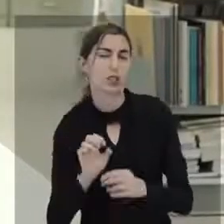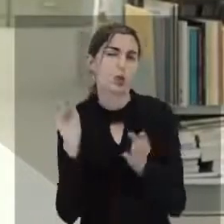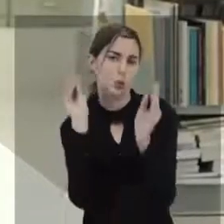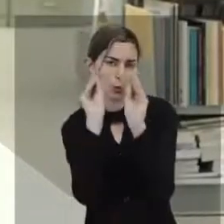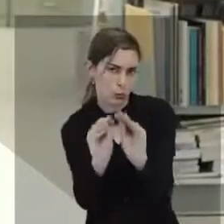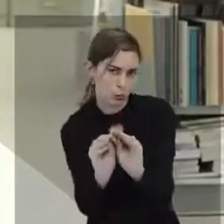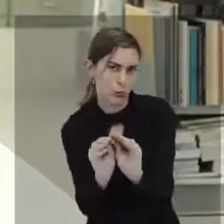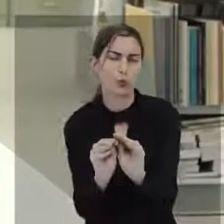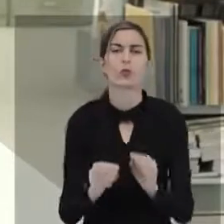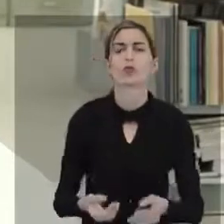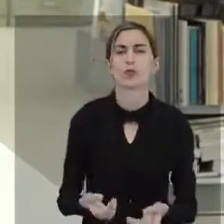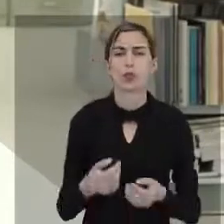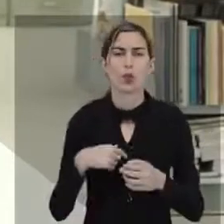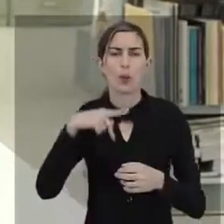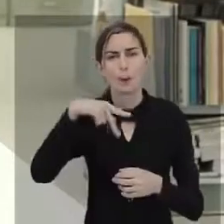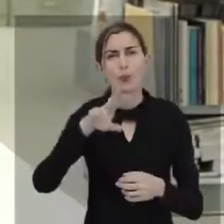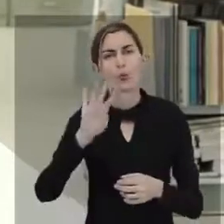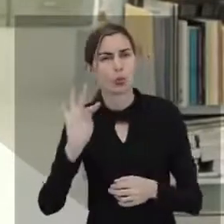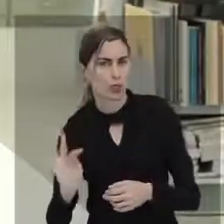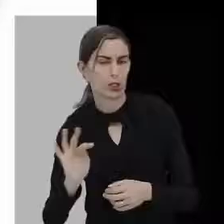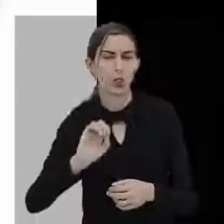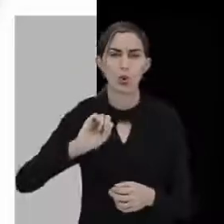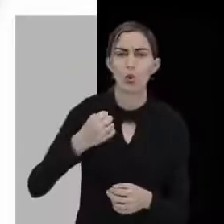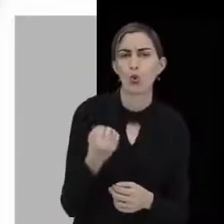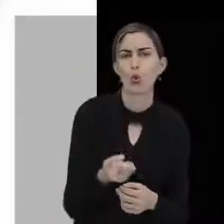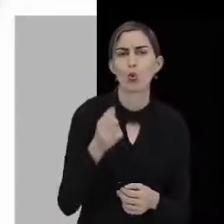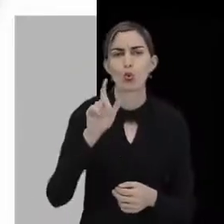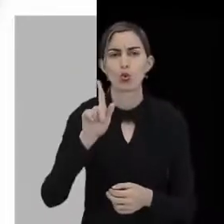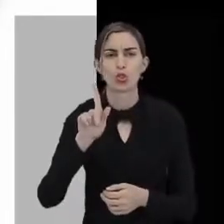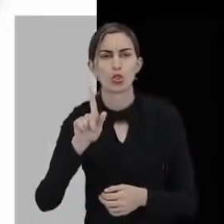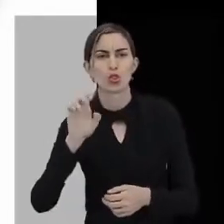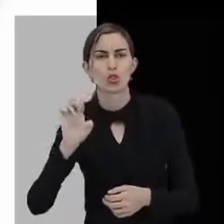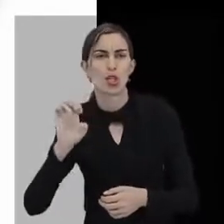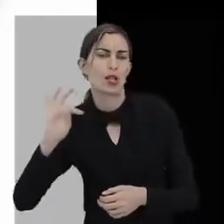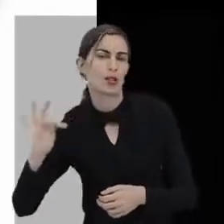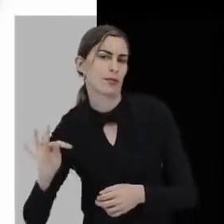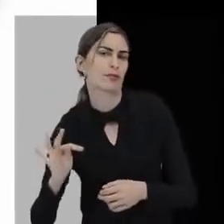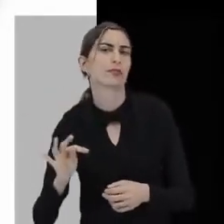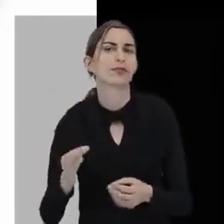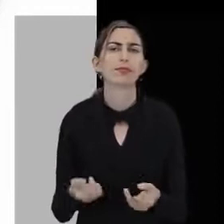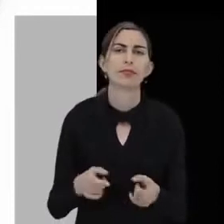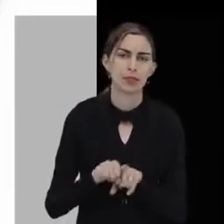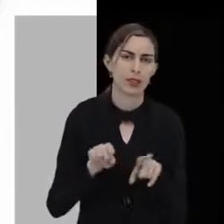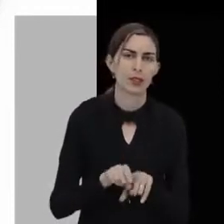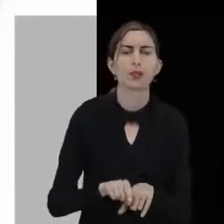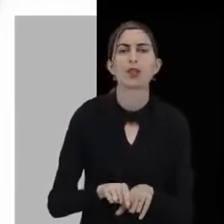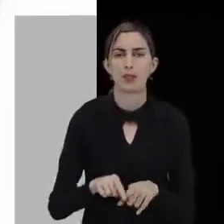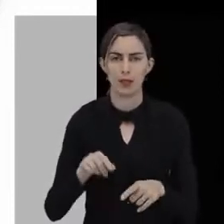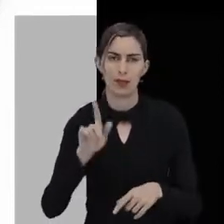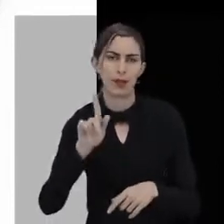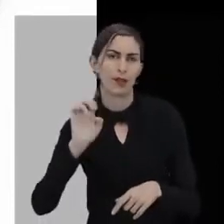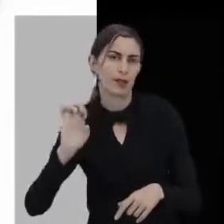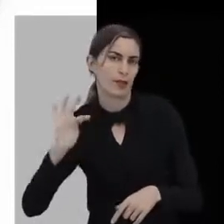quando você vai inserir a informação, você coloca put e o tipo primitivo. E para recuperar a informação, você, em vez de colocar o put, você coloca o